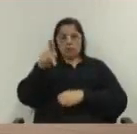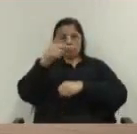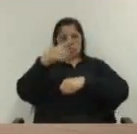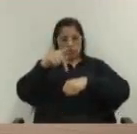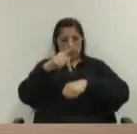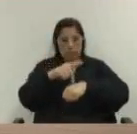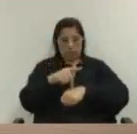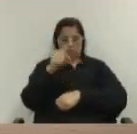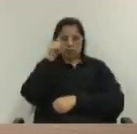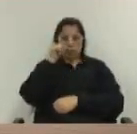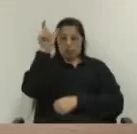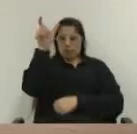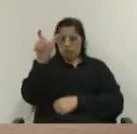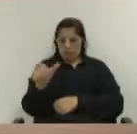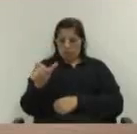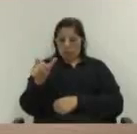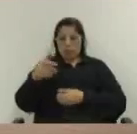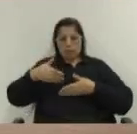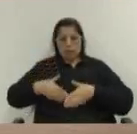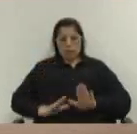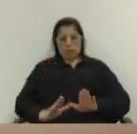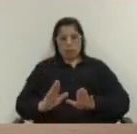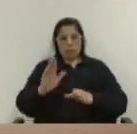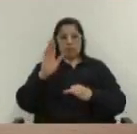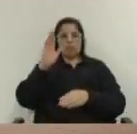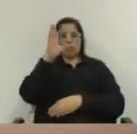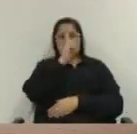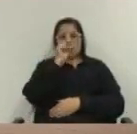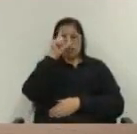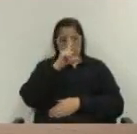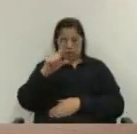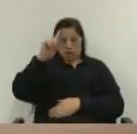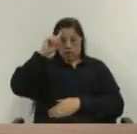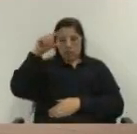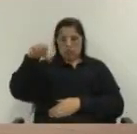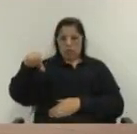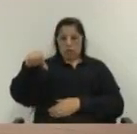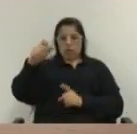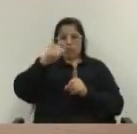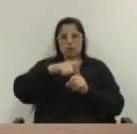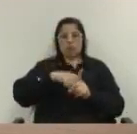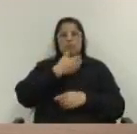José Bezerra, paulista da cidade de Limeira, nascida aos 9 de dezembro de